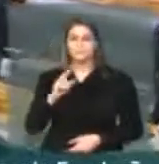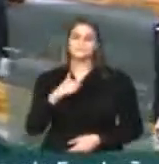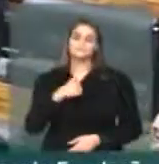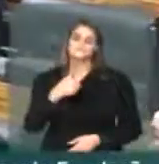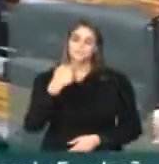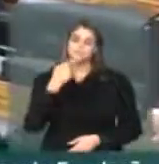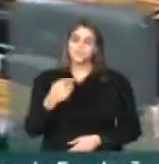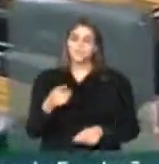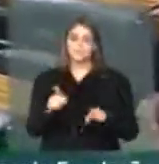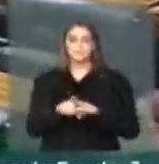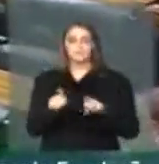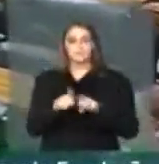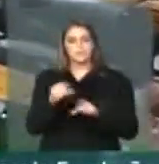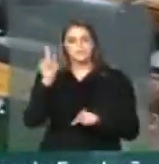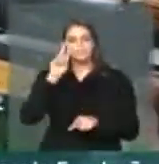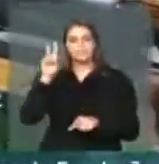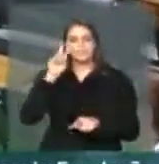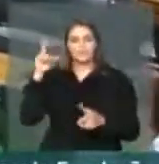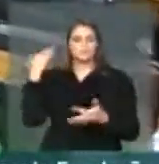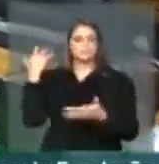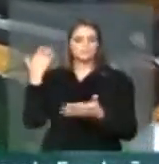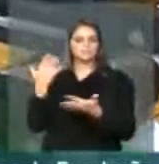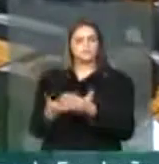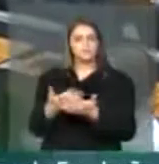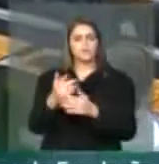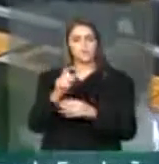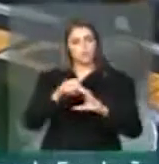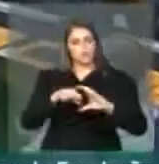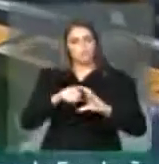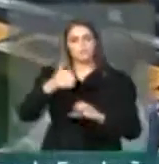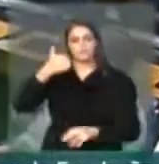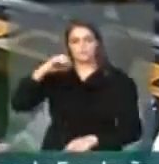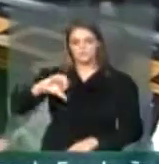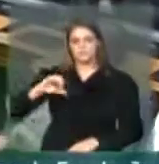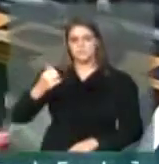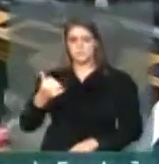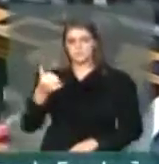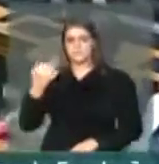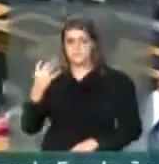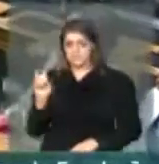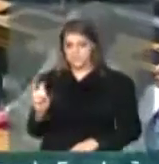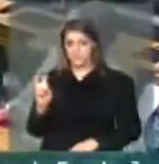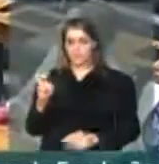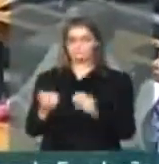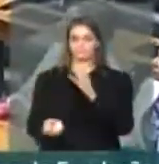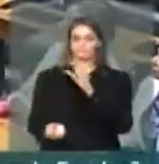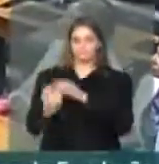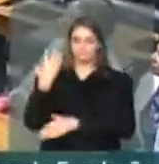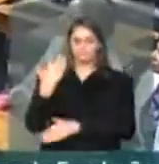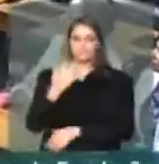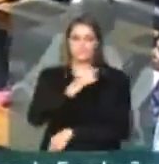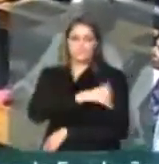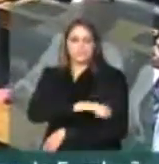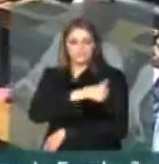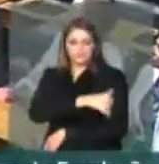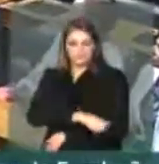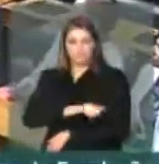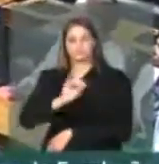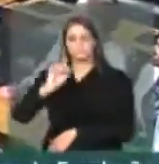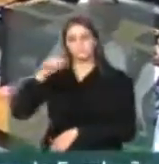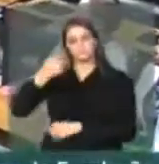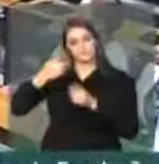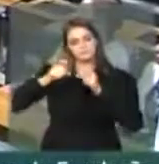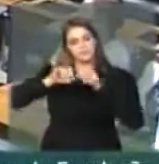pouco da trajetória da Rede Globo, que nasceu em 1965 no Rio de Janeiro e que em poucos anos se tornou líder nacional,